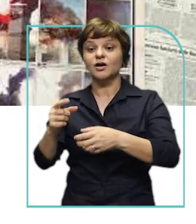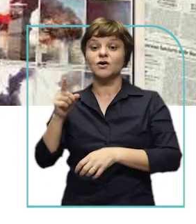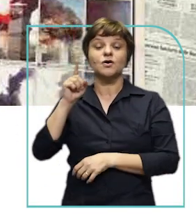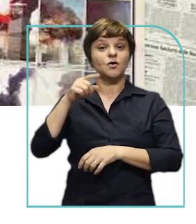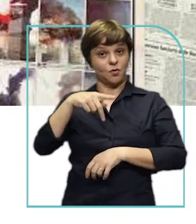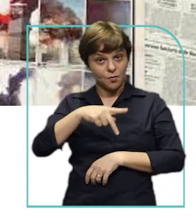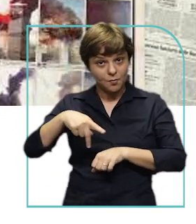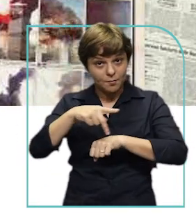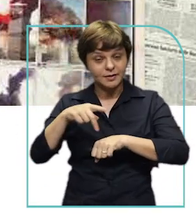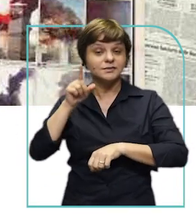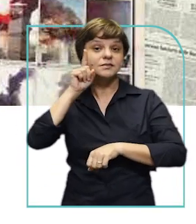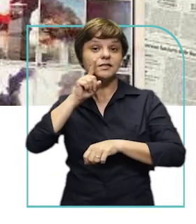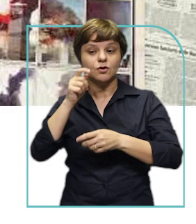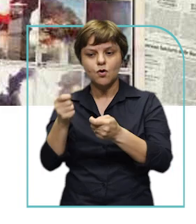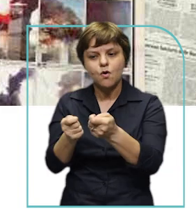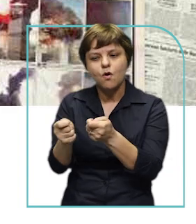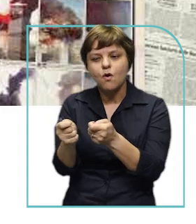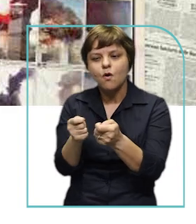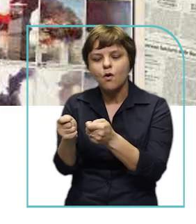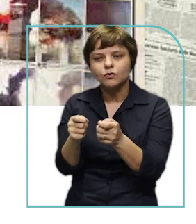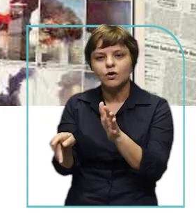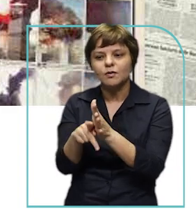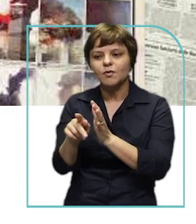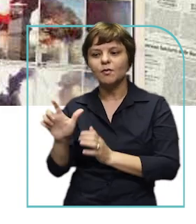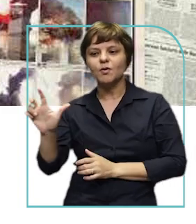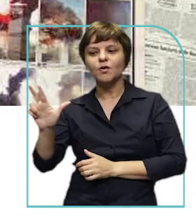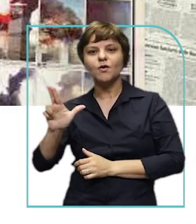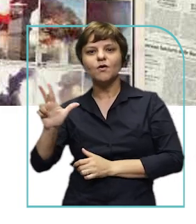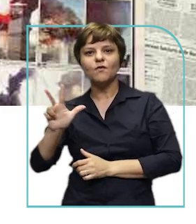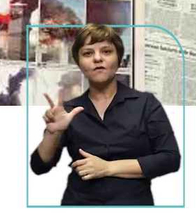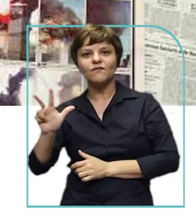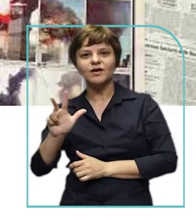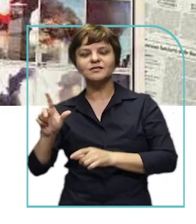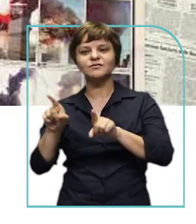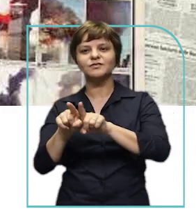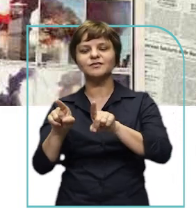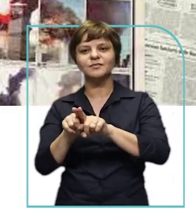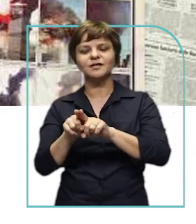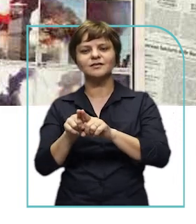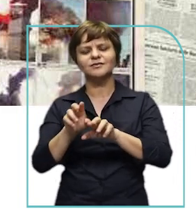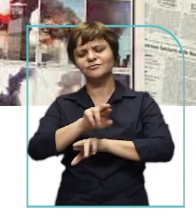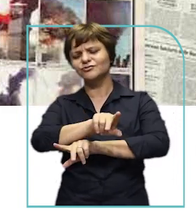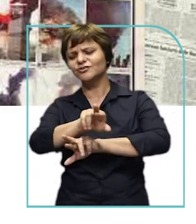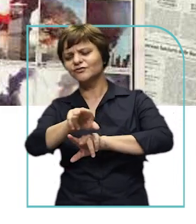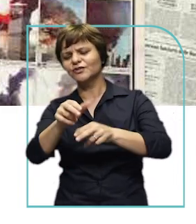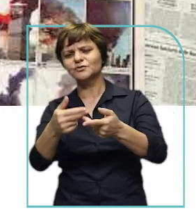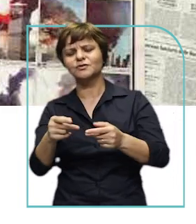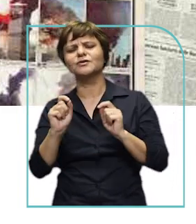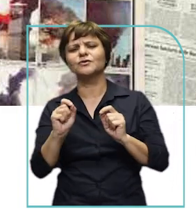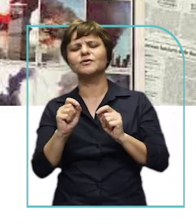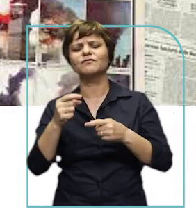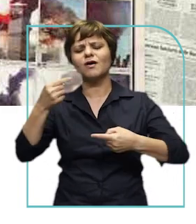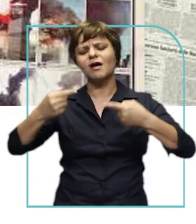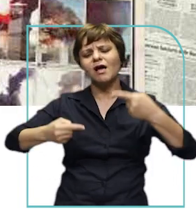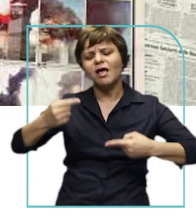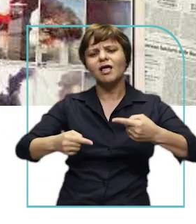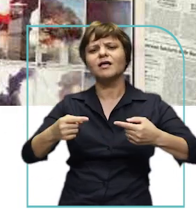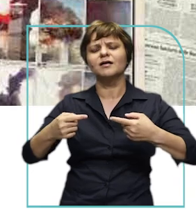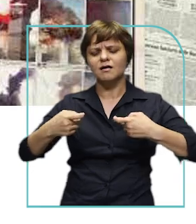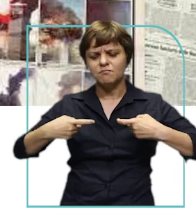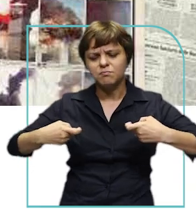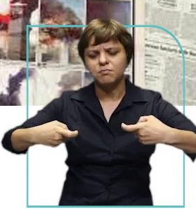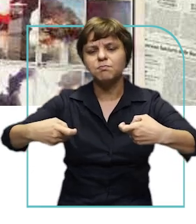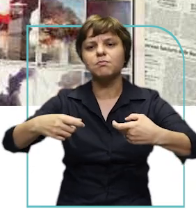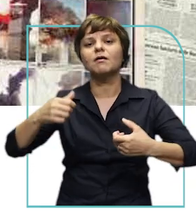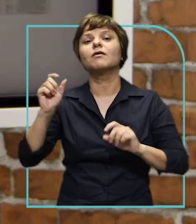então, controla, né, o Afeganistão. Então, várias ações aqui. E o que foi a Guerra ao Terror?